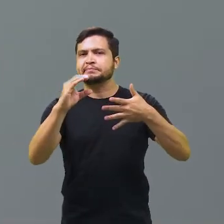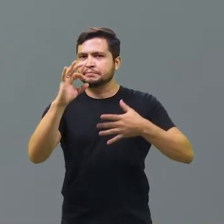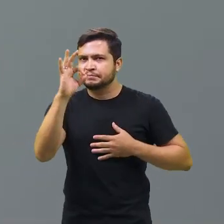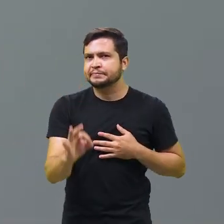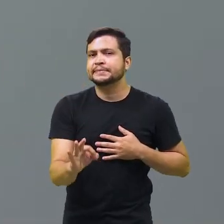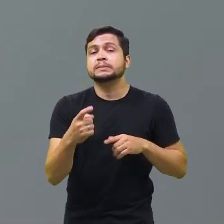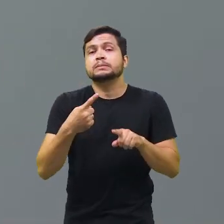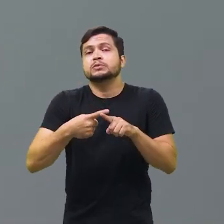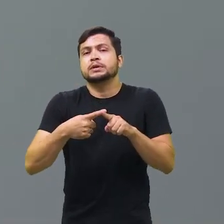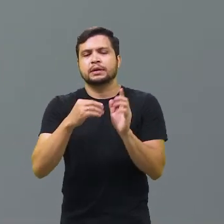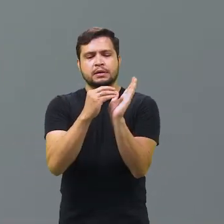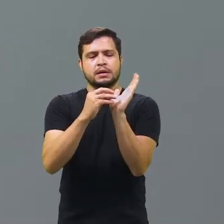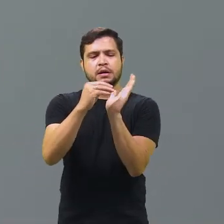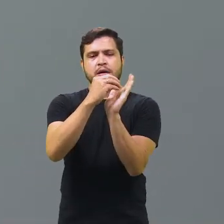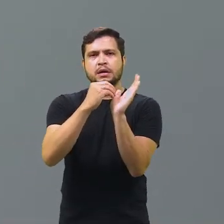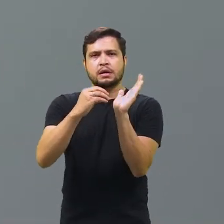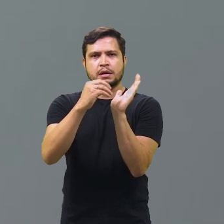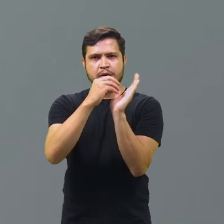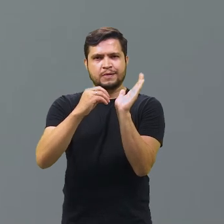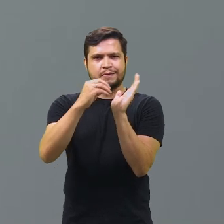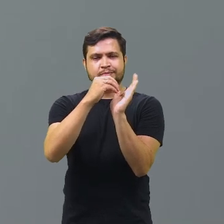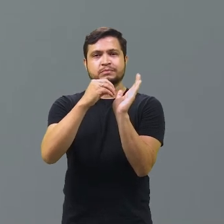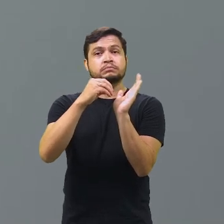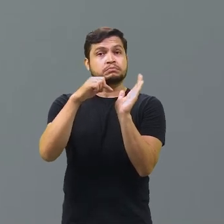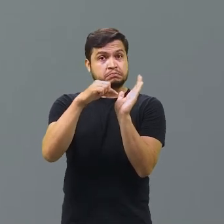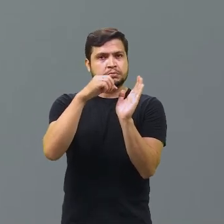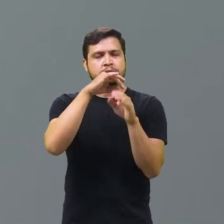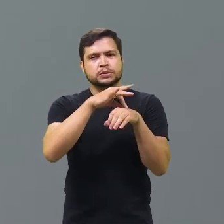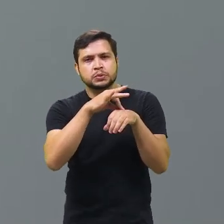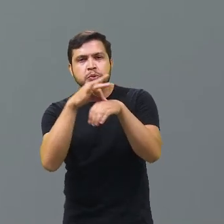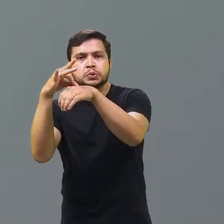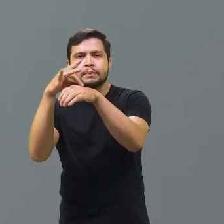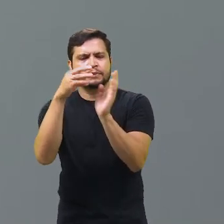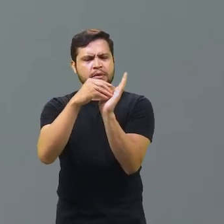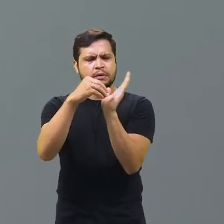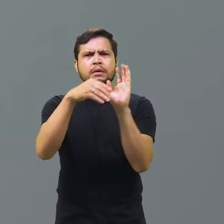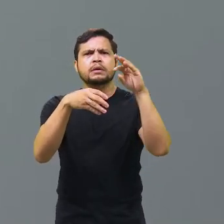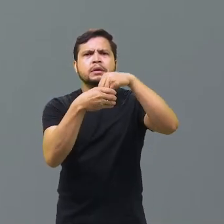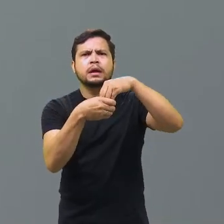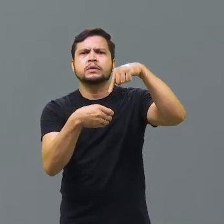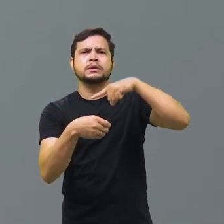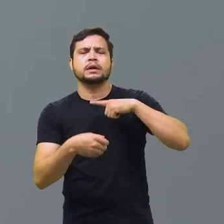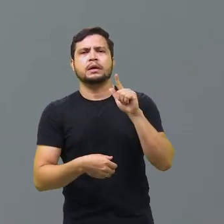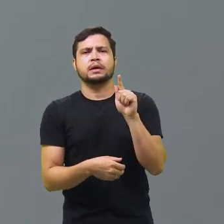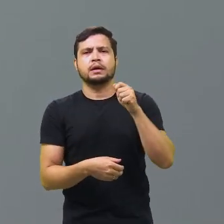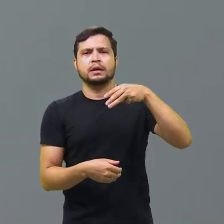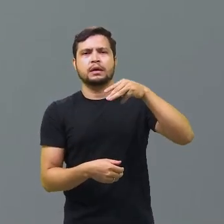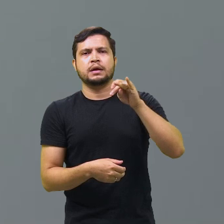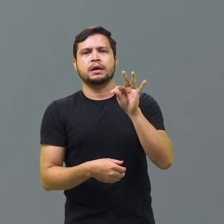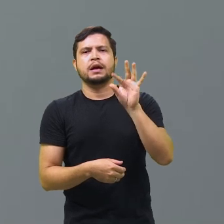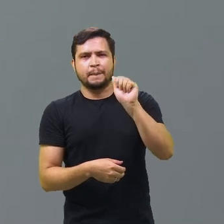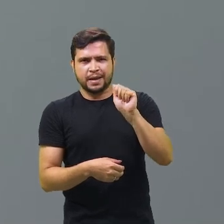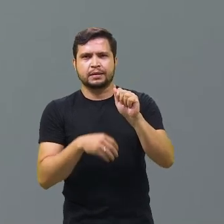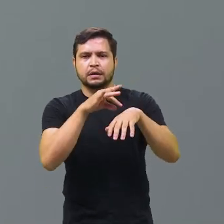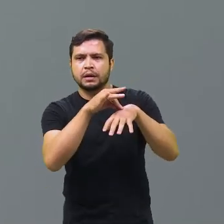C. Porque o grão de pólen é esse veículo que transporta o gameta de uma planta para outra. E